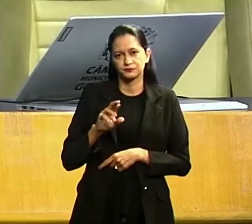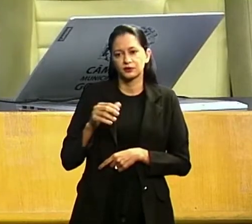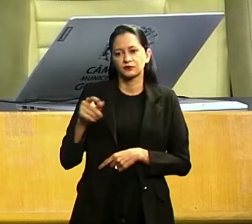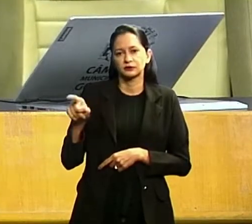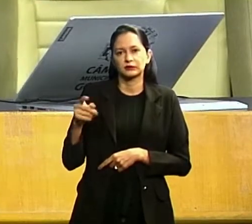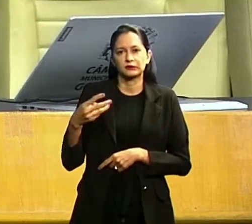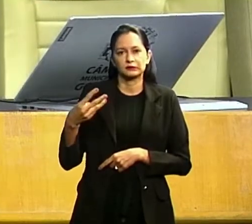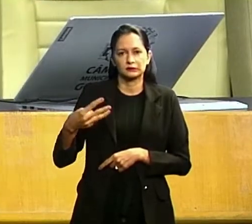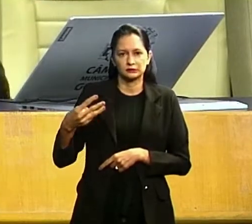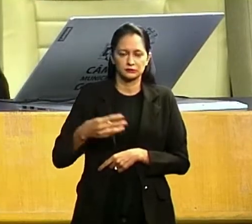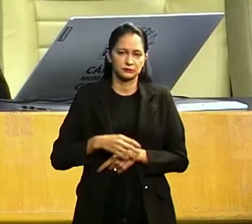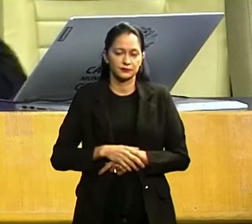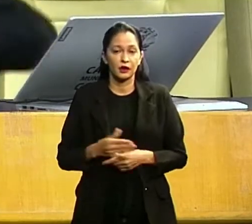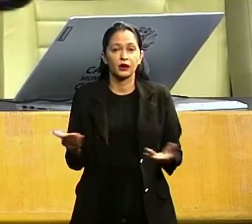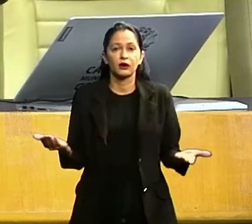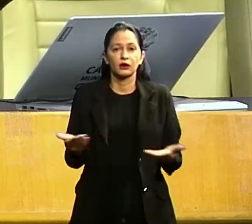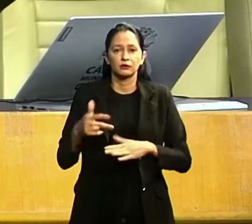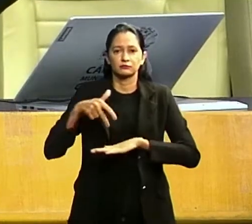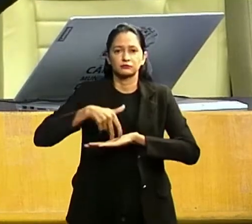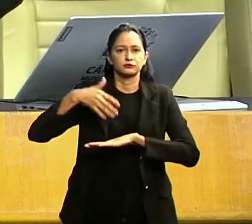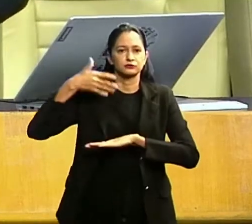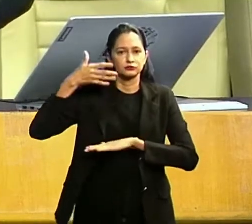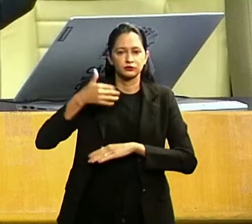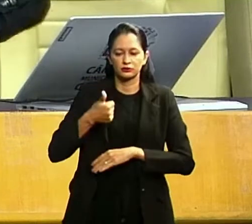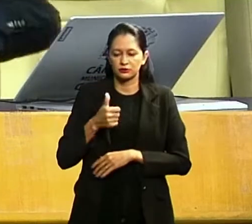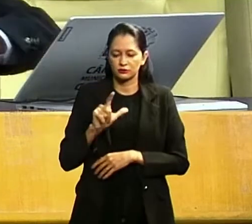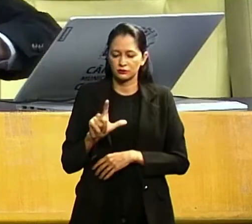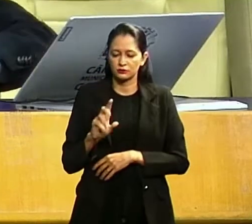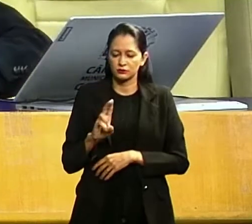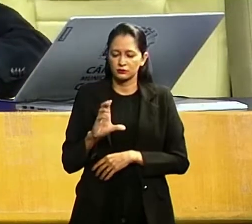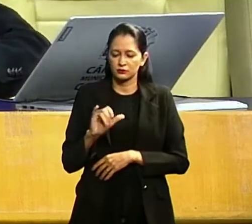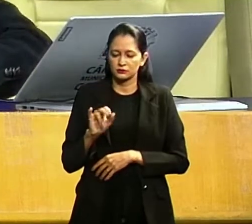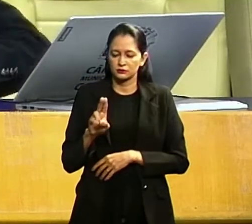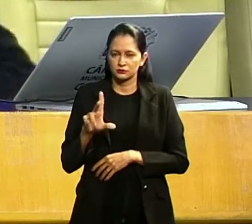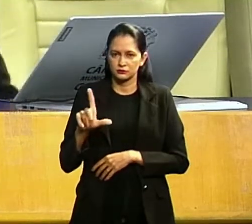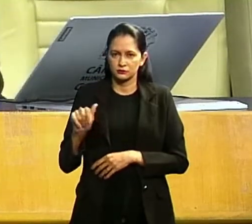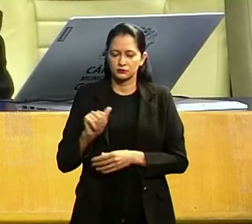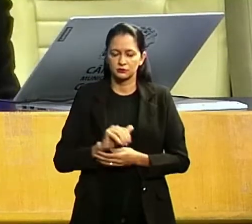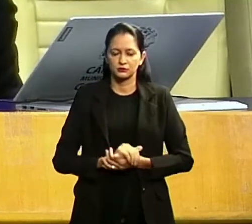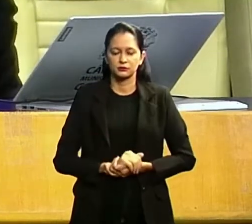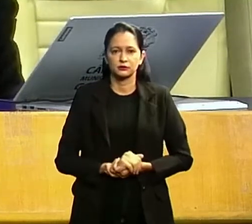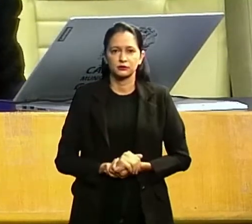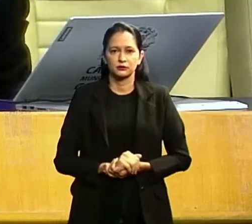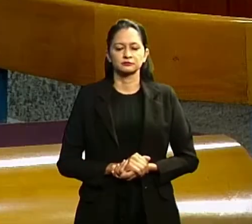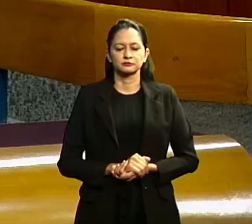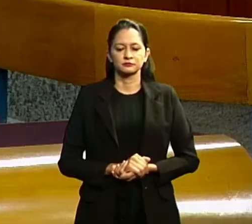Vereadora Lucila, 10 minutos, com direito à parte, última inscrita do pequeno expediente.